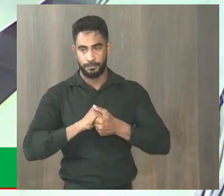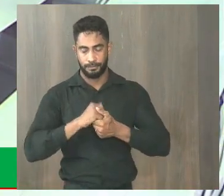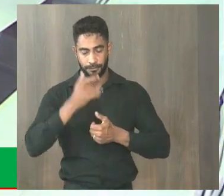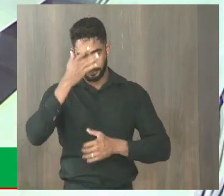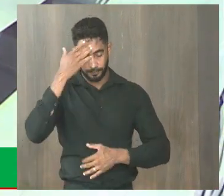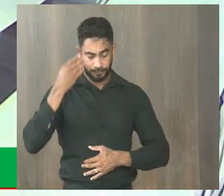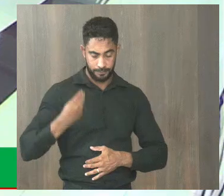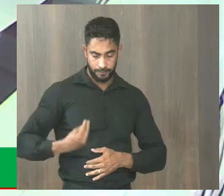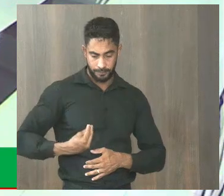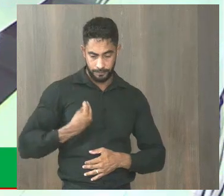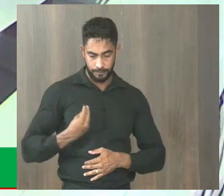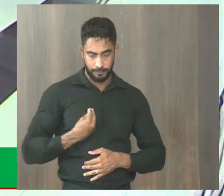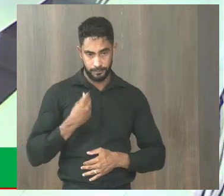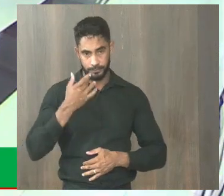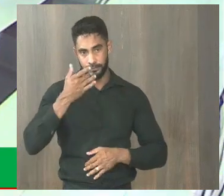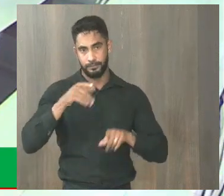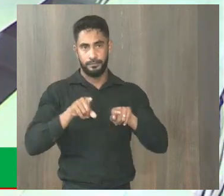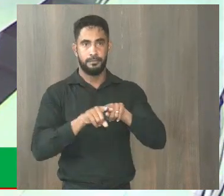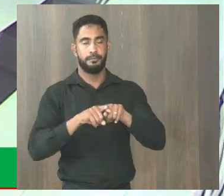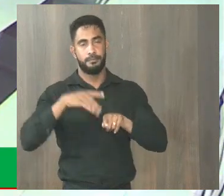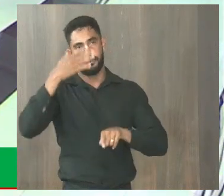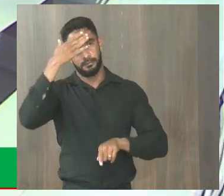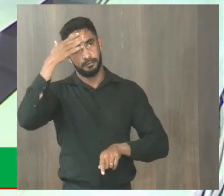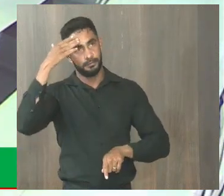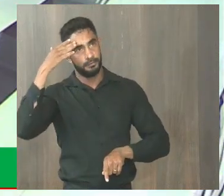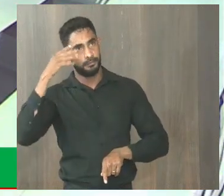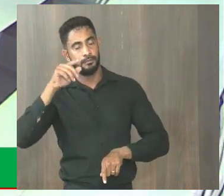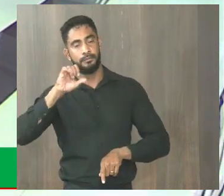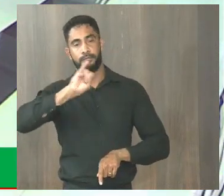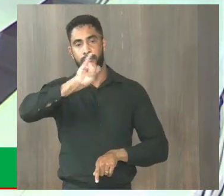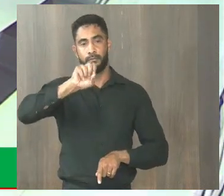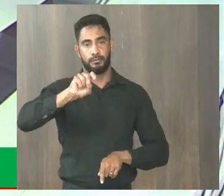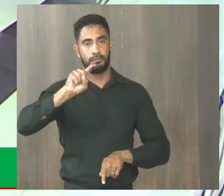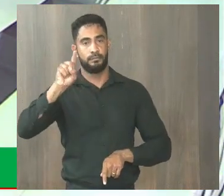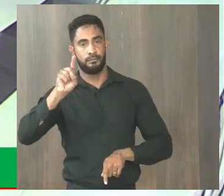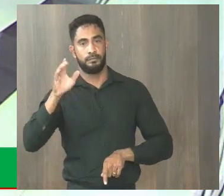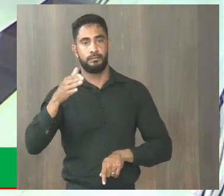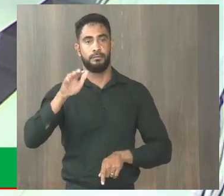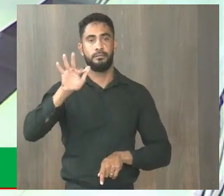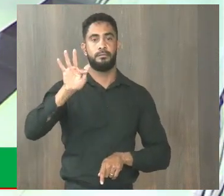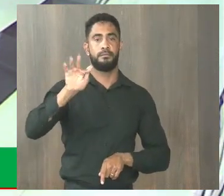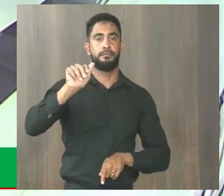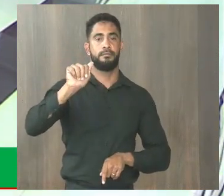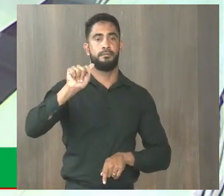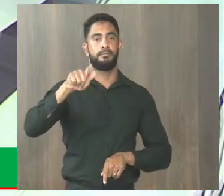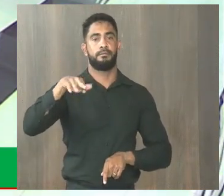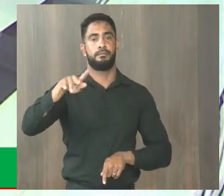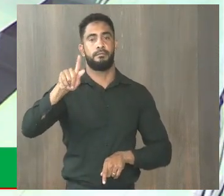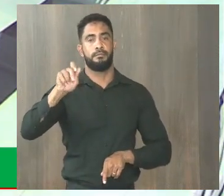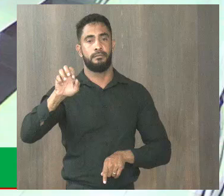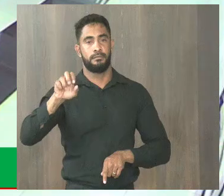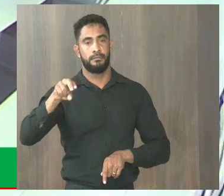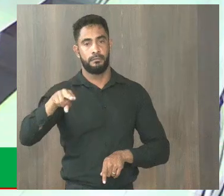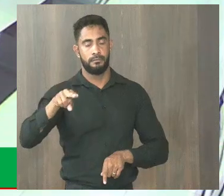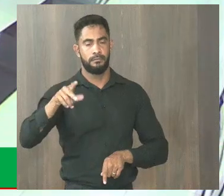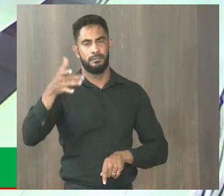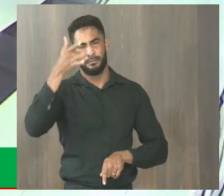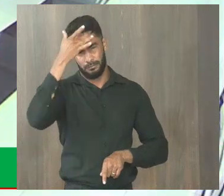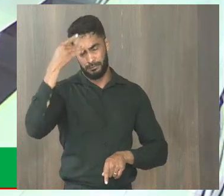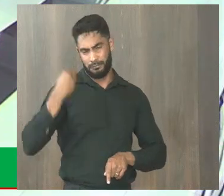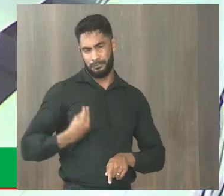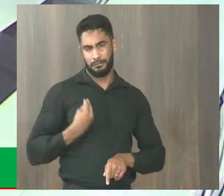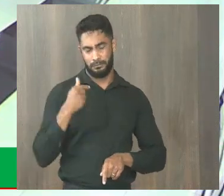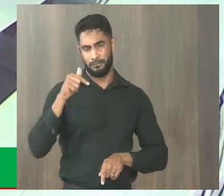público presente, os moradores de Zé Faustino, Zé Paulo, Solange, e os demais que estão aqui